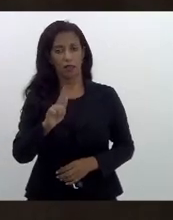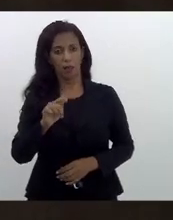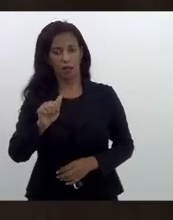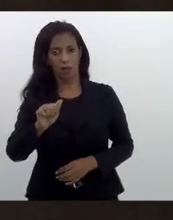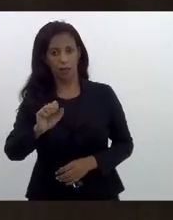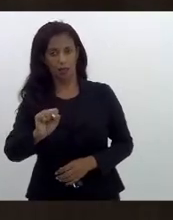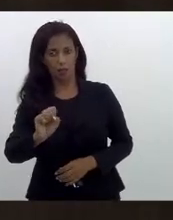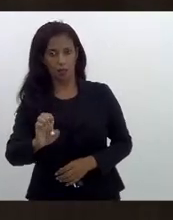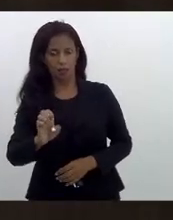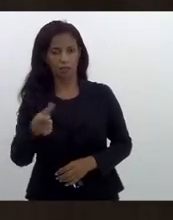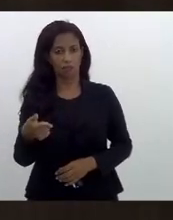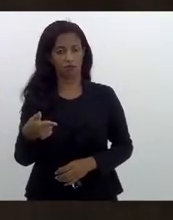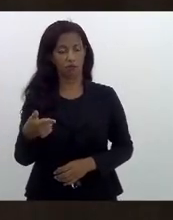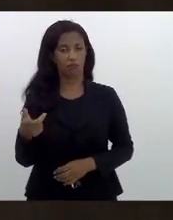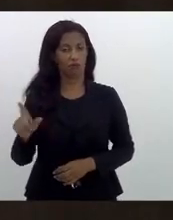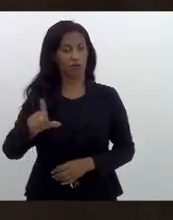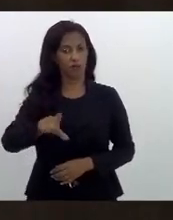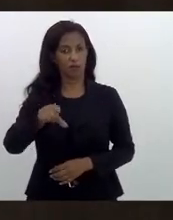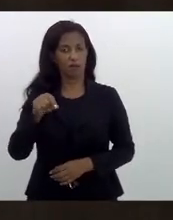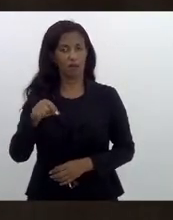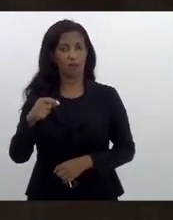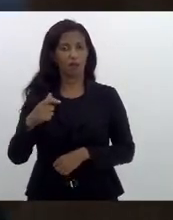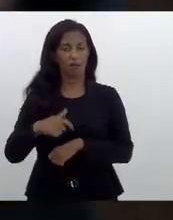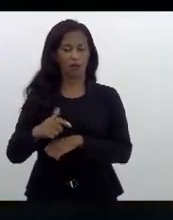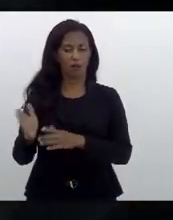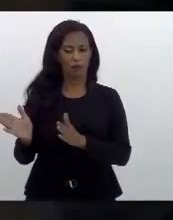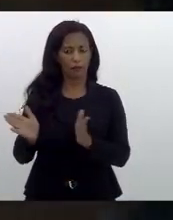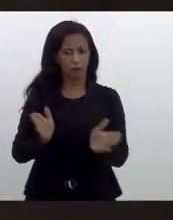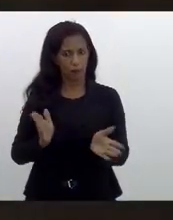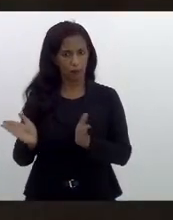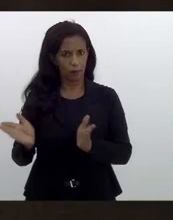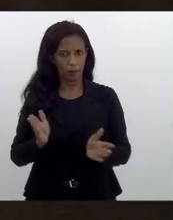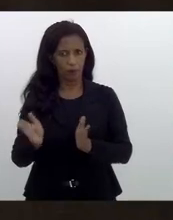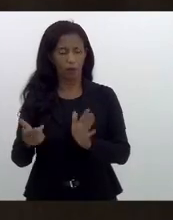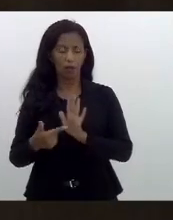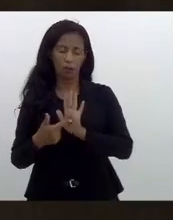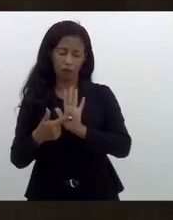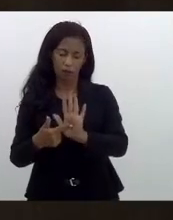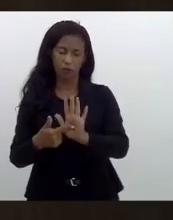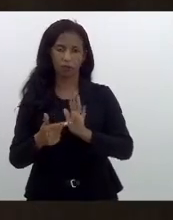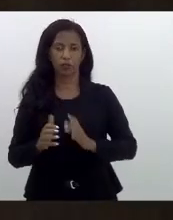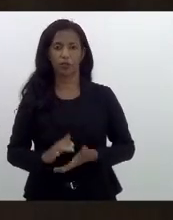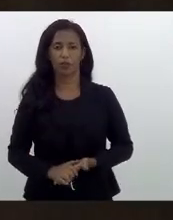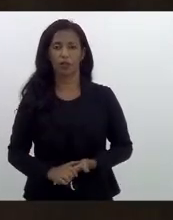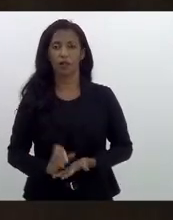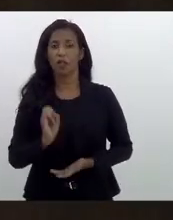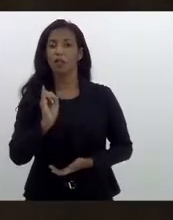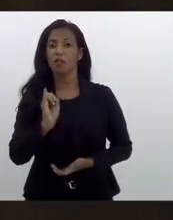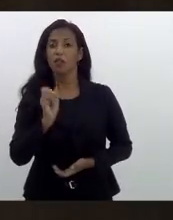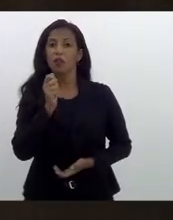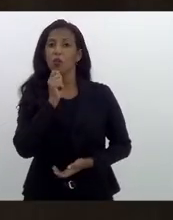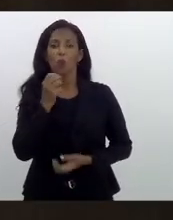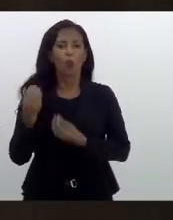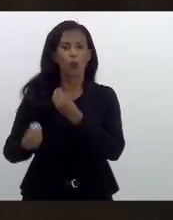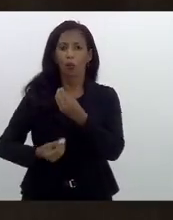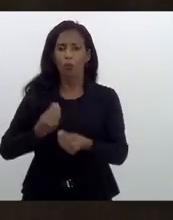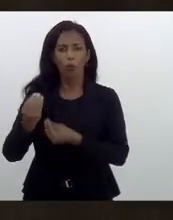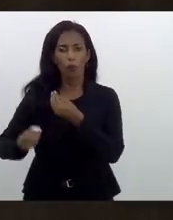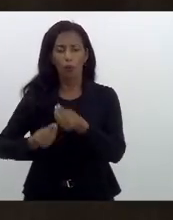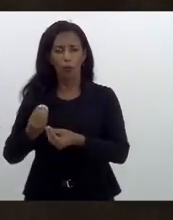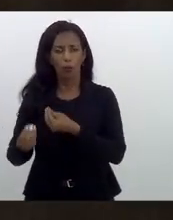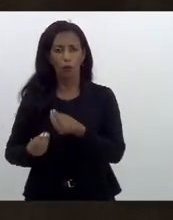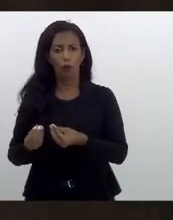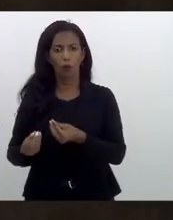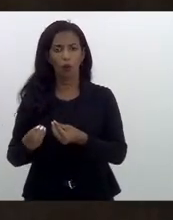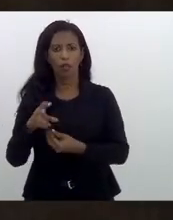ponderação é extemporânea mas eu vou apresentar a ponderação se não haveria possibilidade de